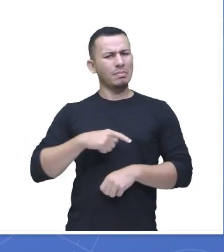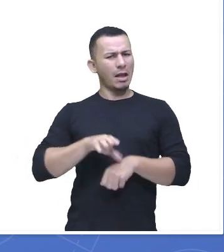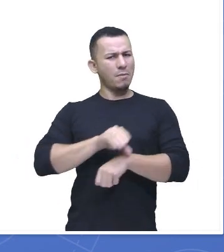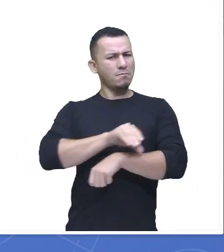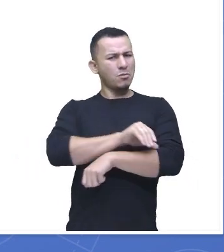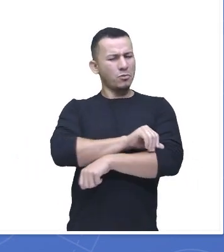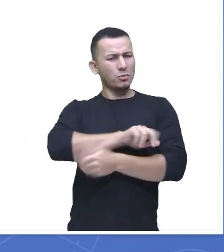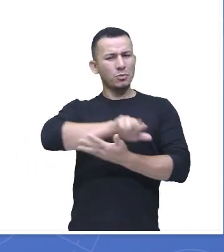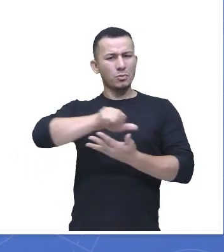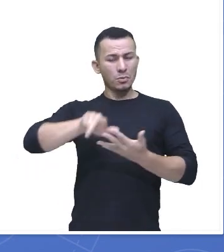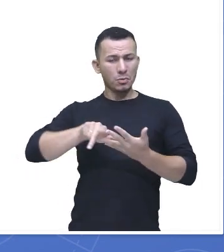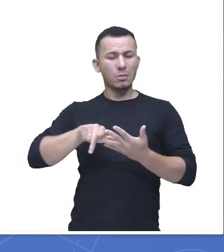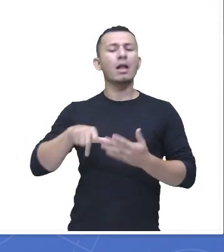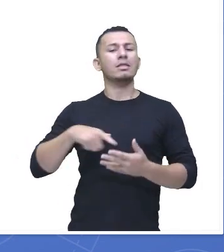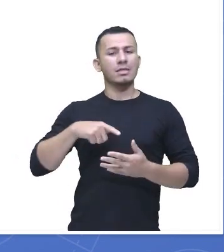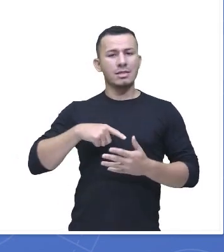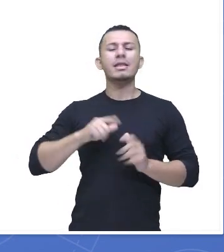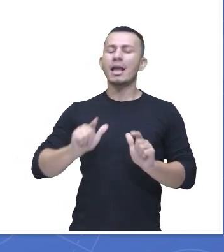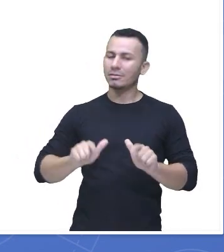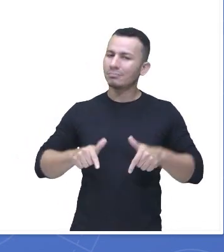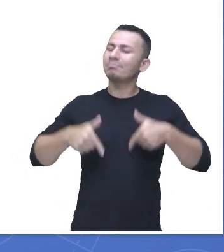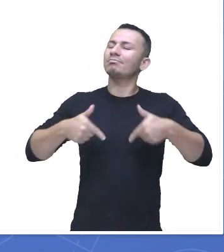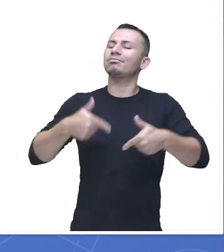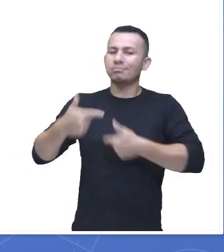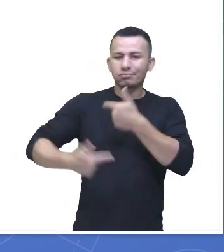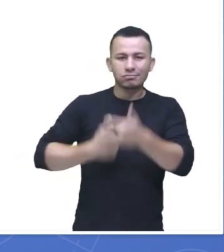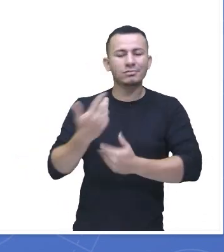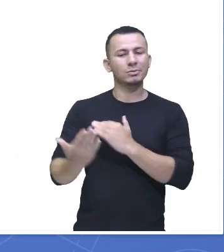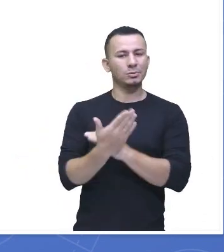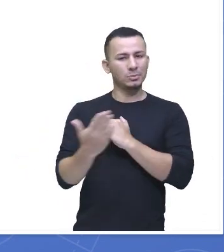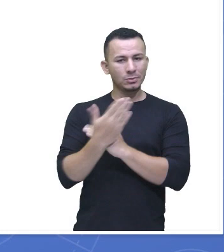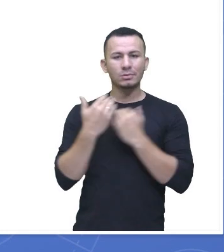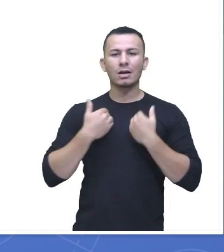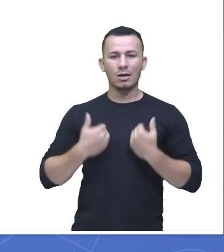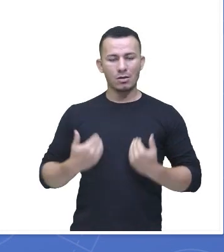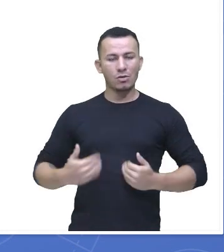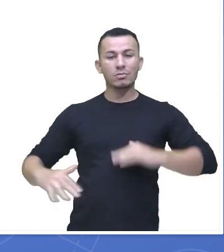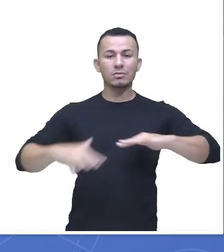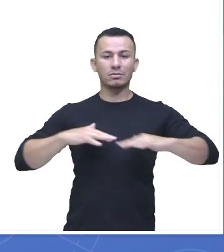esses músculos trabalham bastante para nos manter, certo?